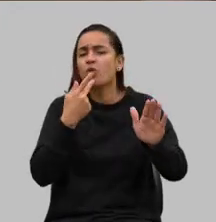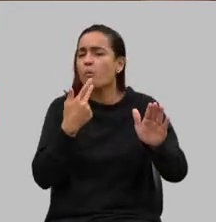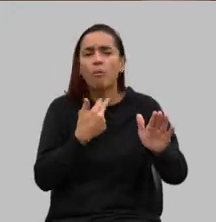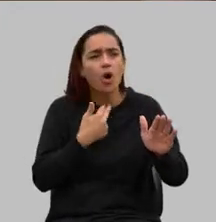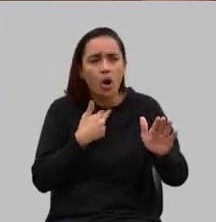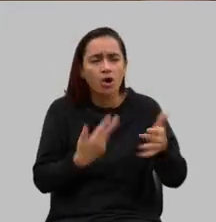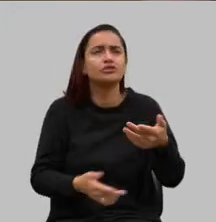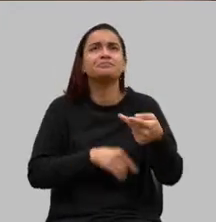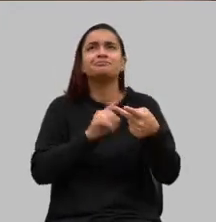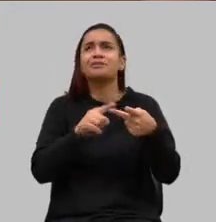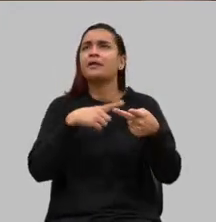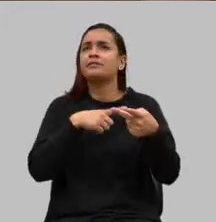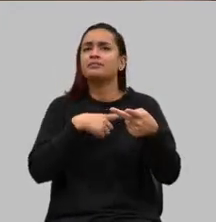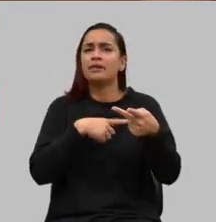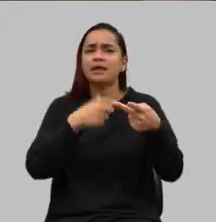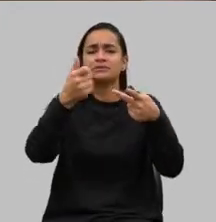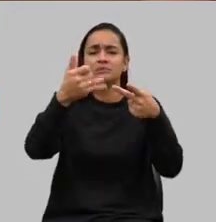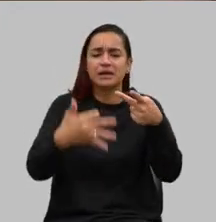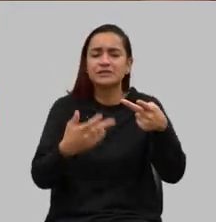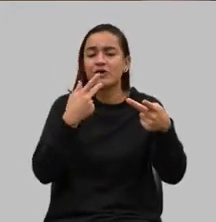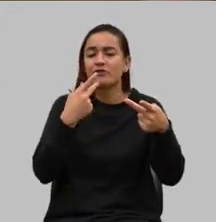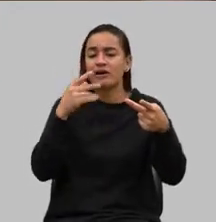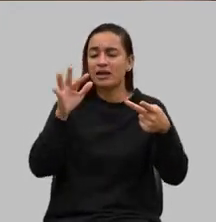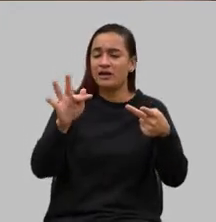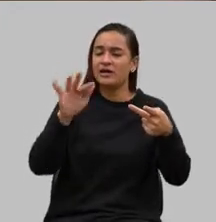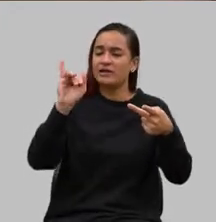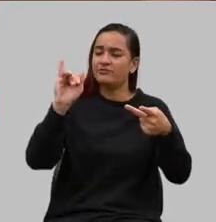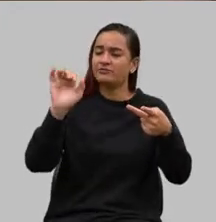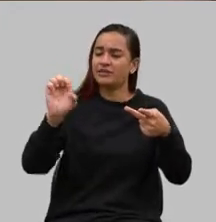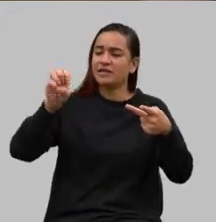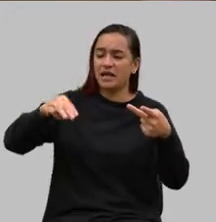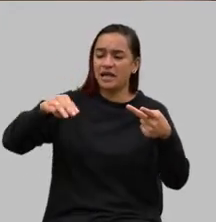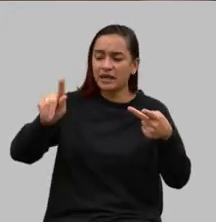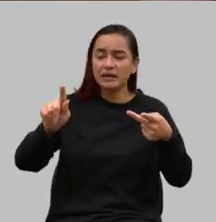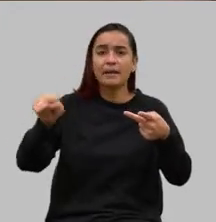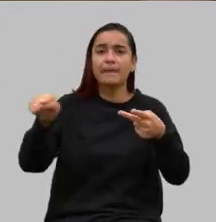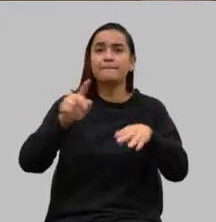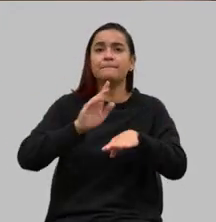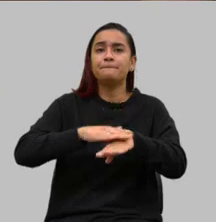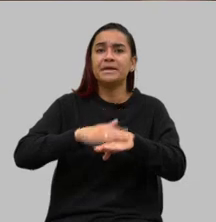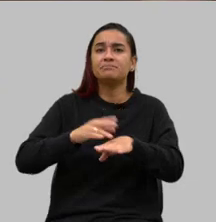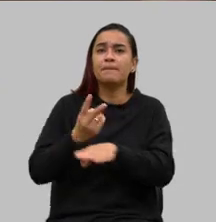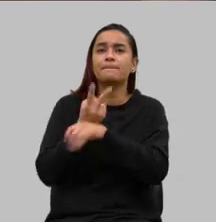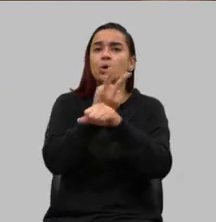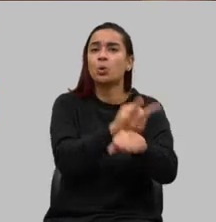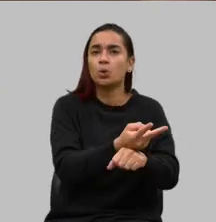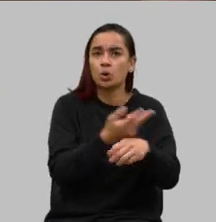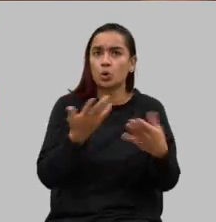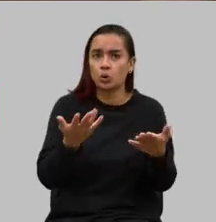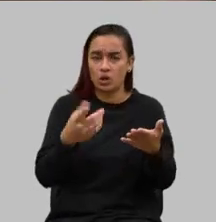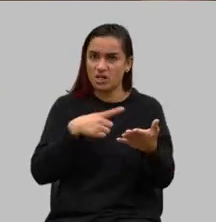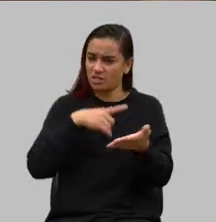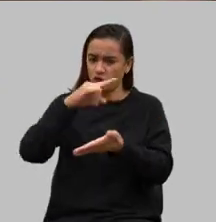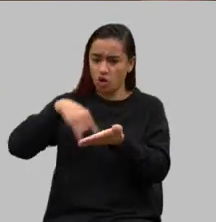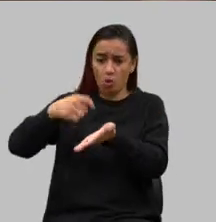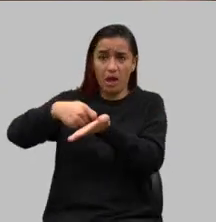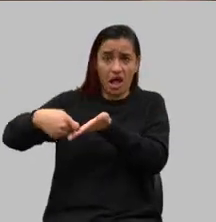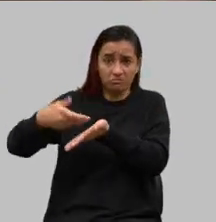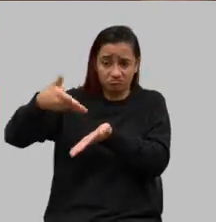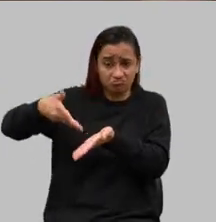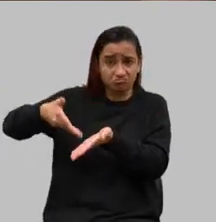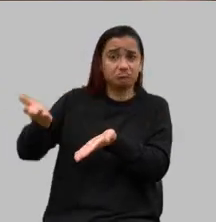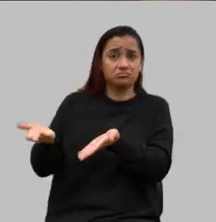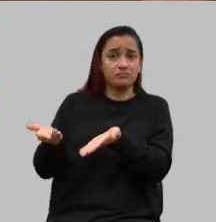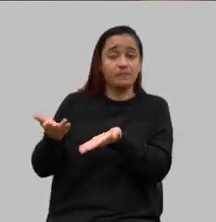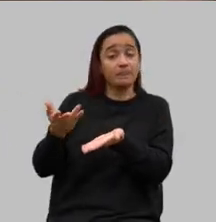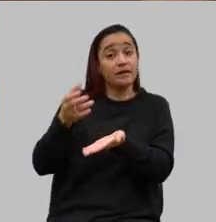dizendo que foi a fieng que procurou tá escrito Então se se é quem representa os